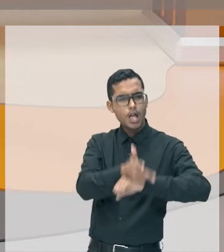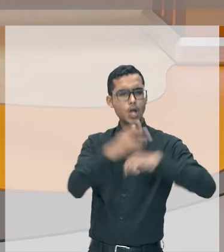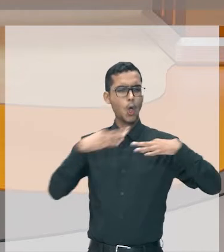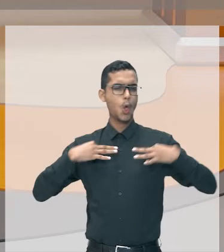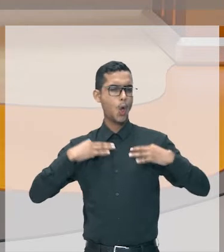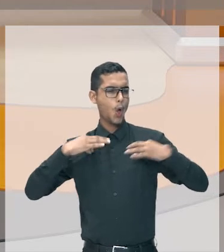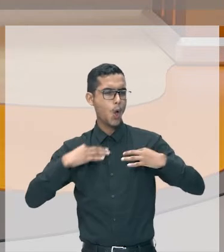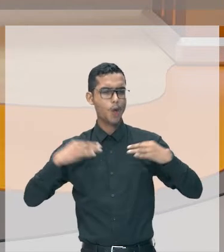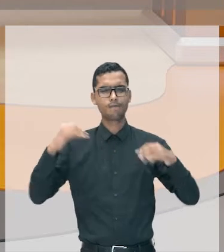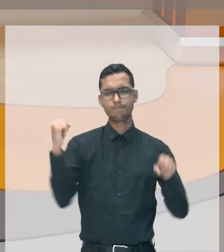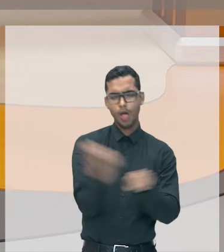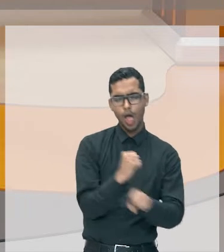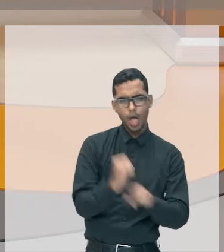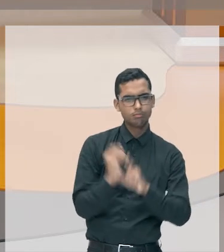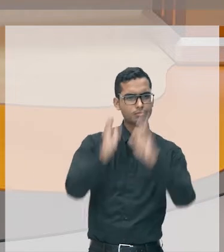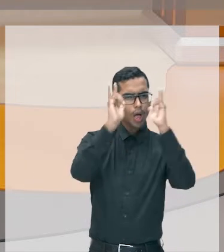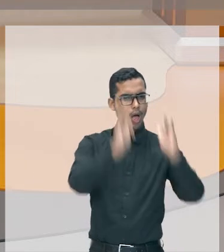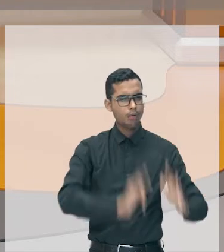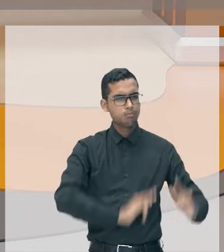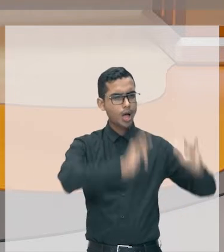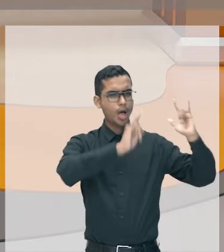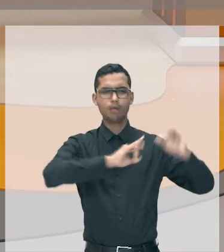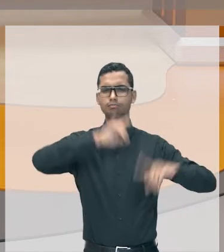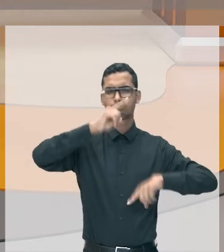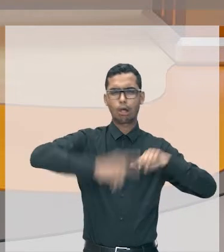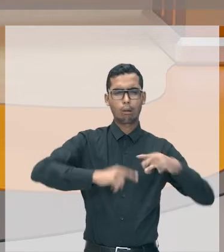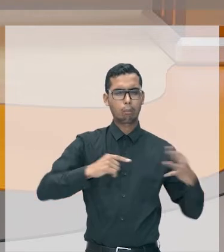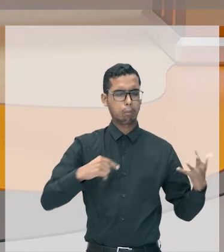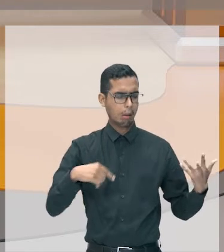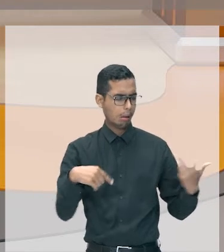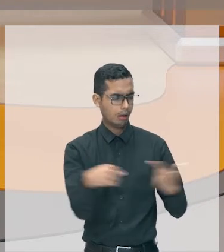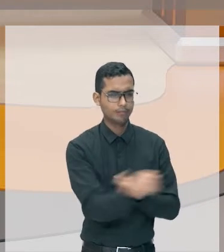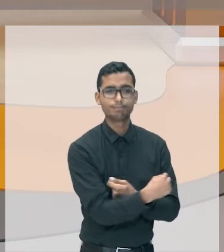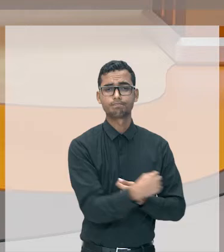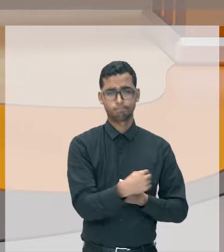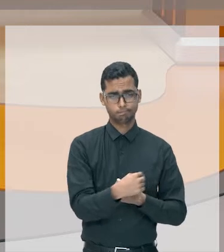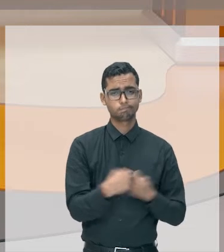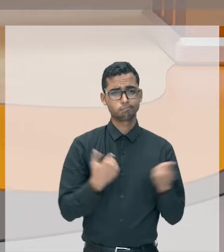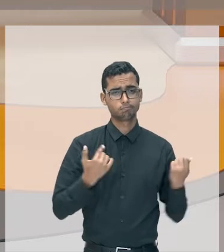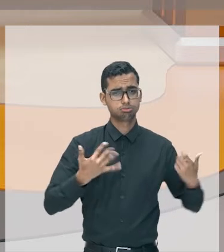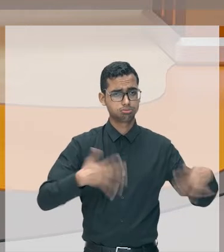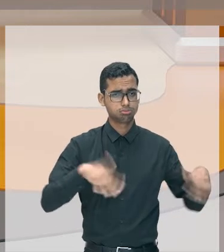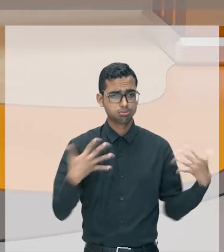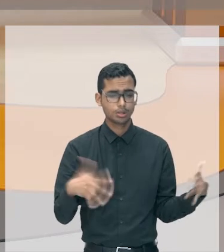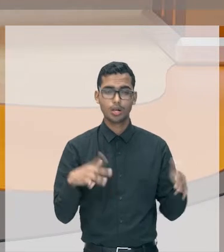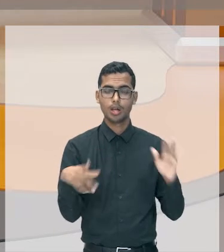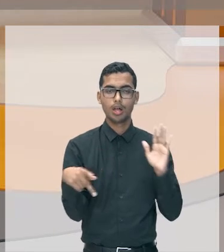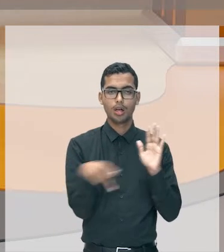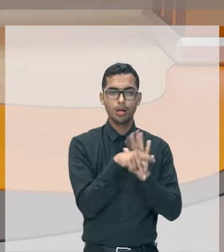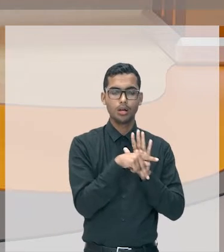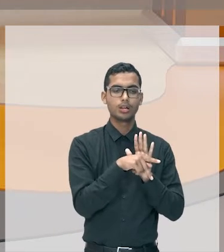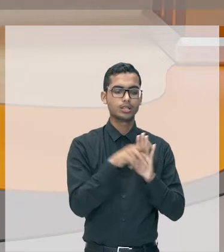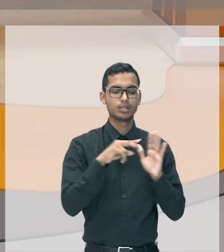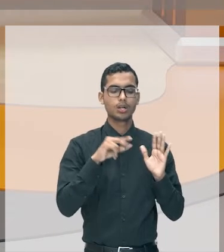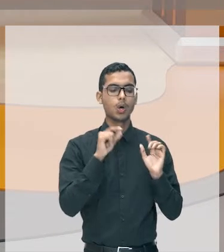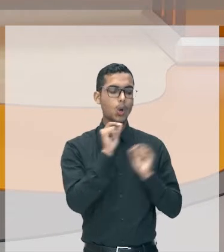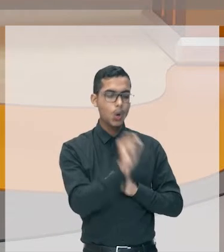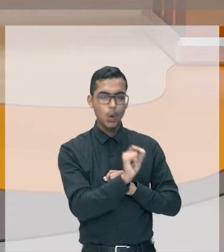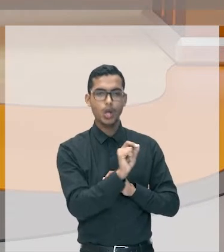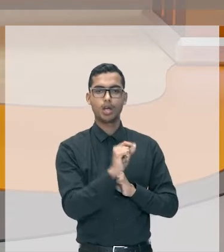roupas, construções, objetos, entre outros, são considerados pelos historiadores como